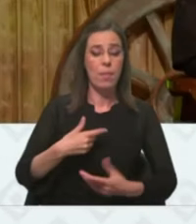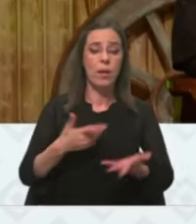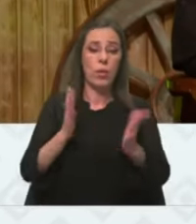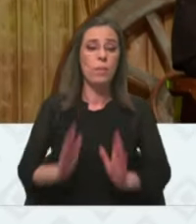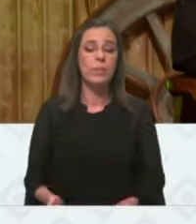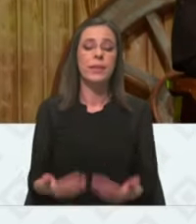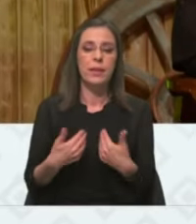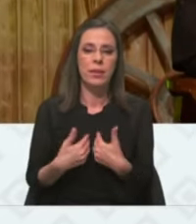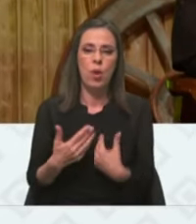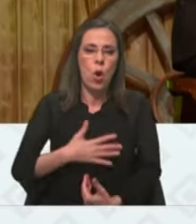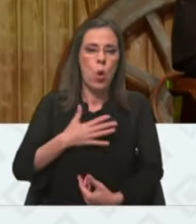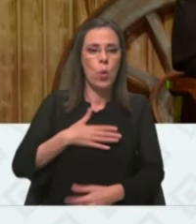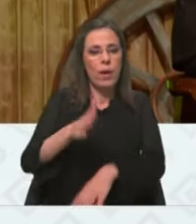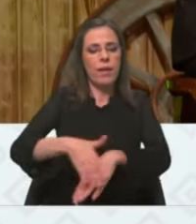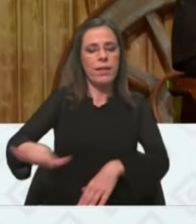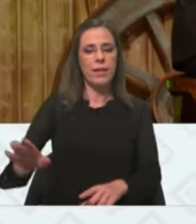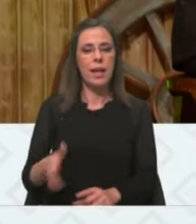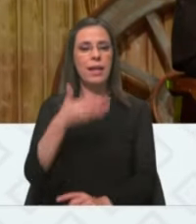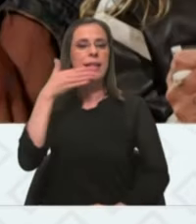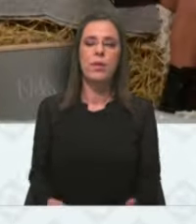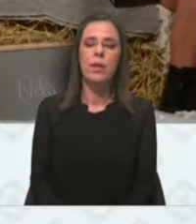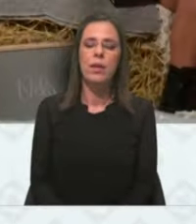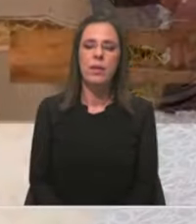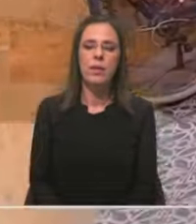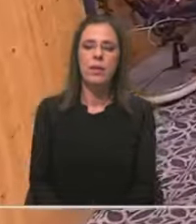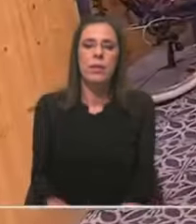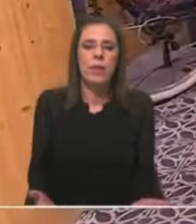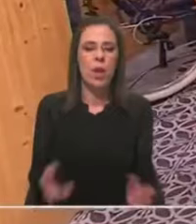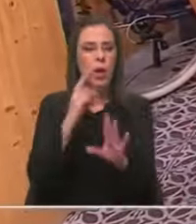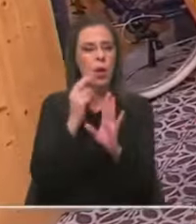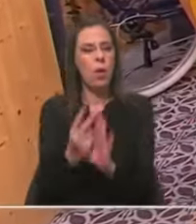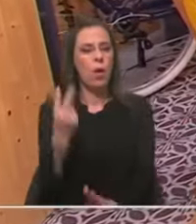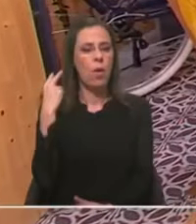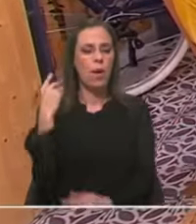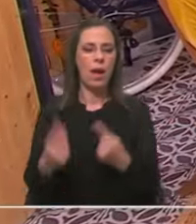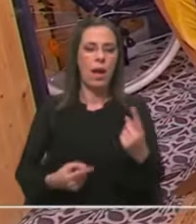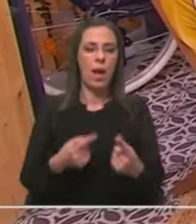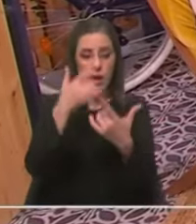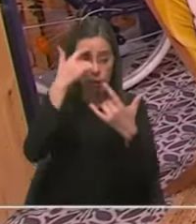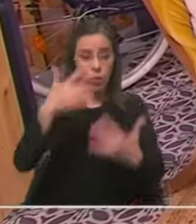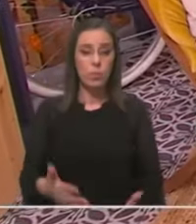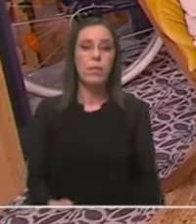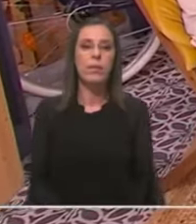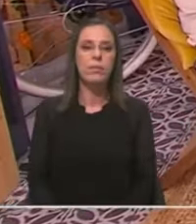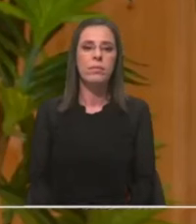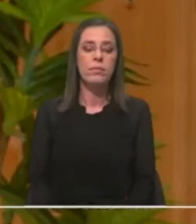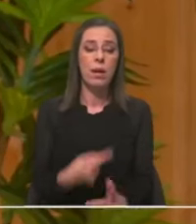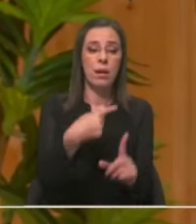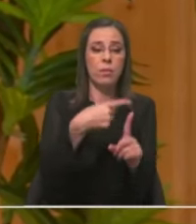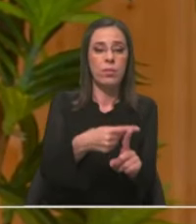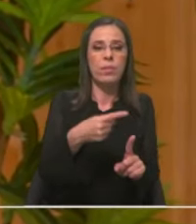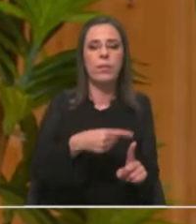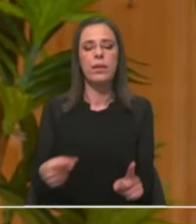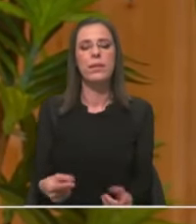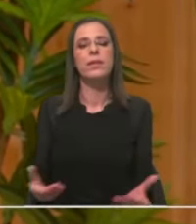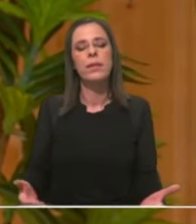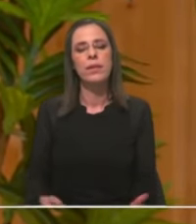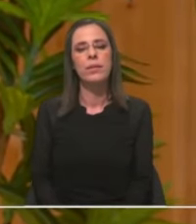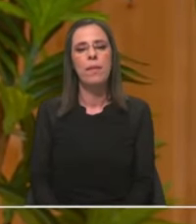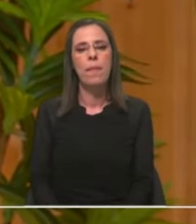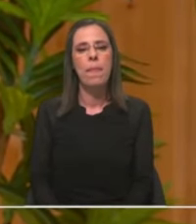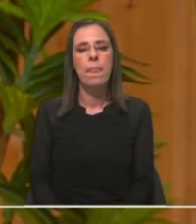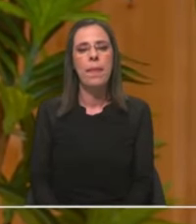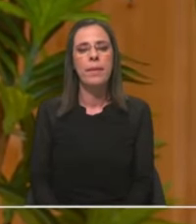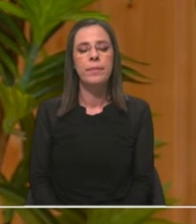adquirir. Portanto, não queria abandonar prematuramente a experiência. Olhando agora para trás, alguém que tenha surpreendido, seja pela positiva, seja pela